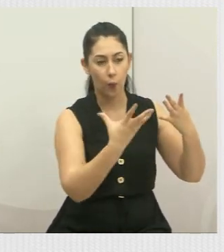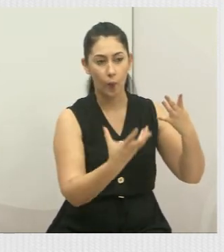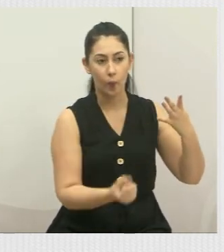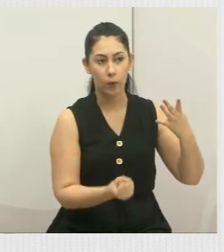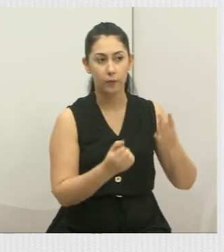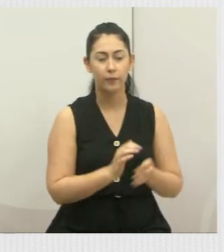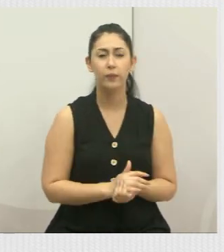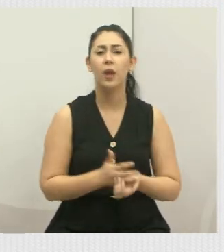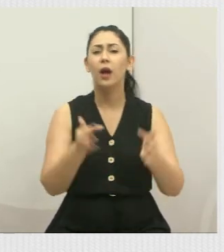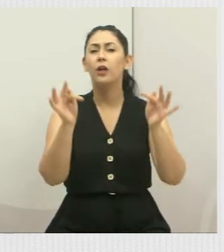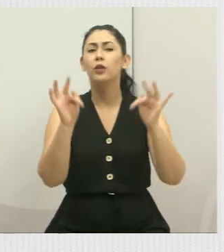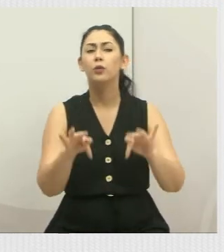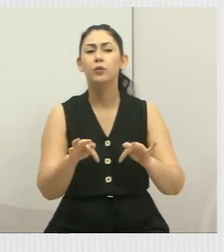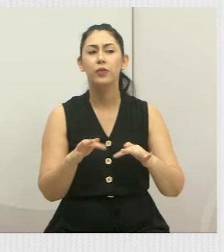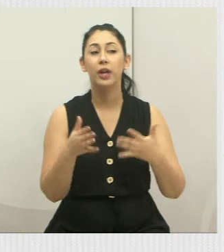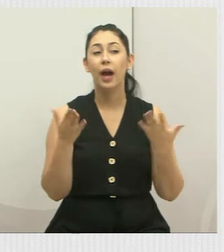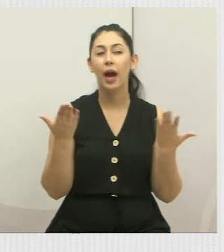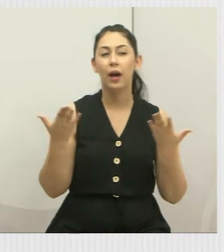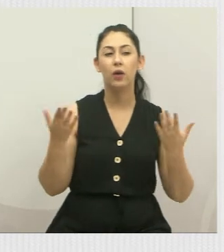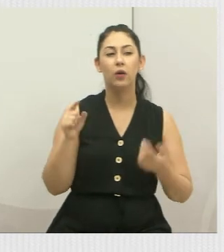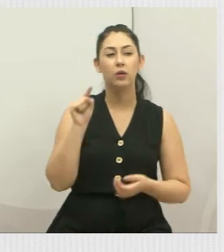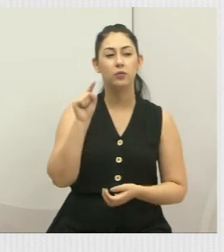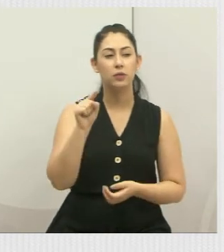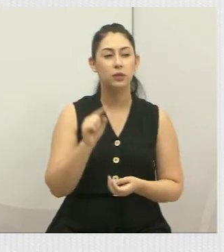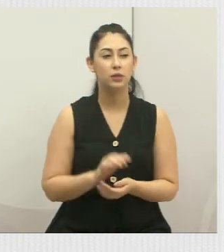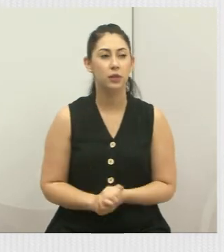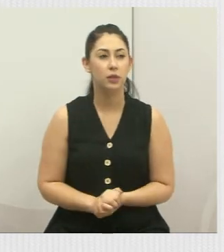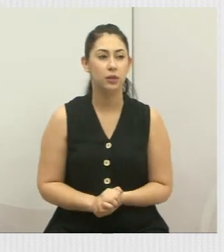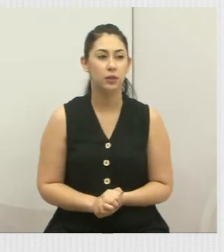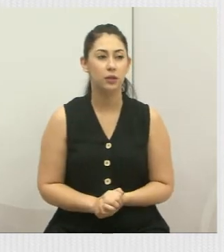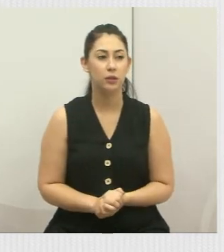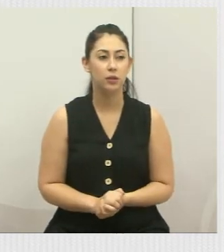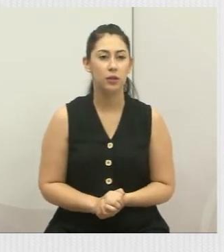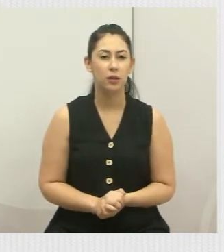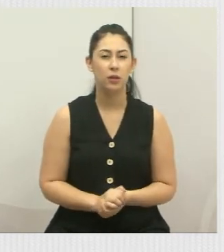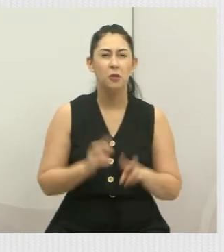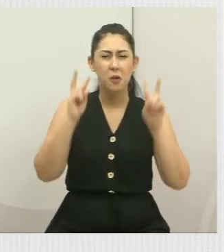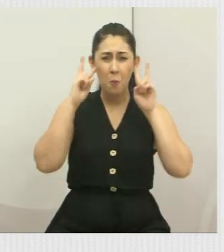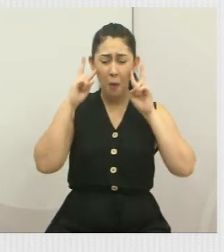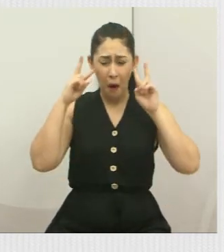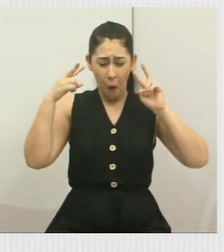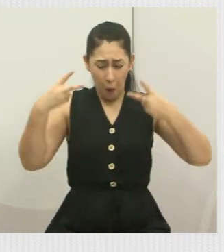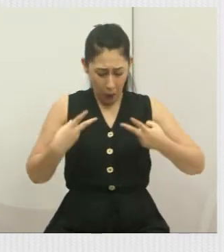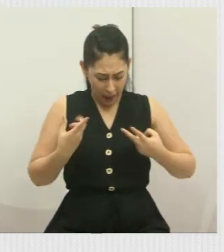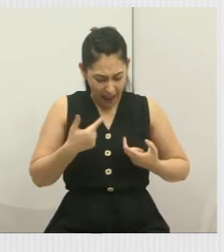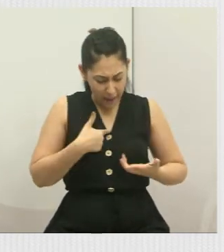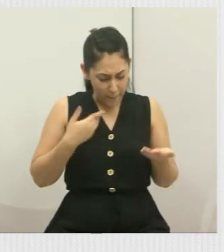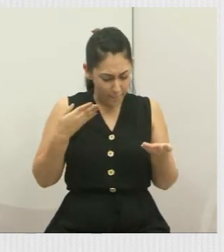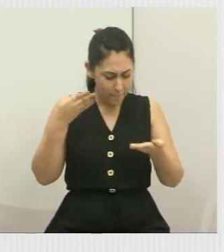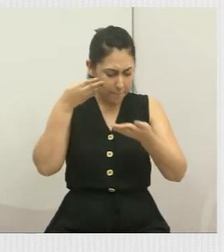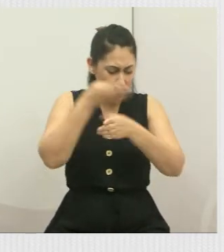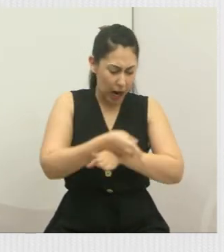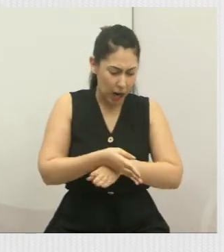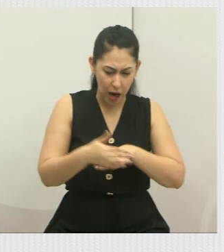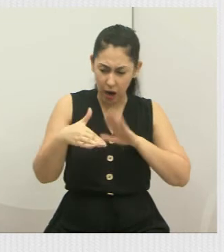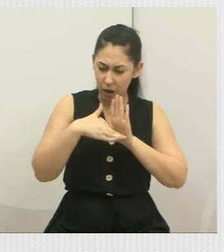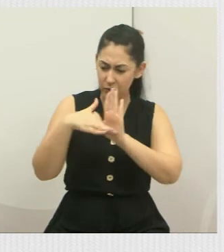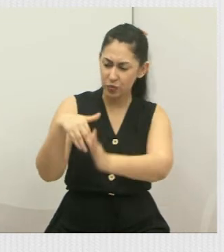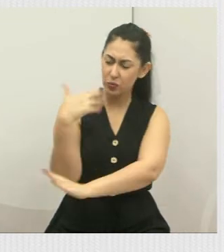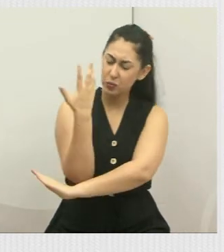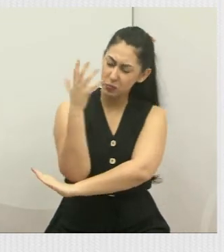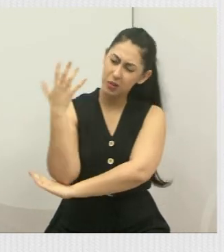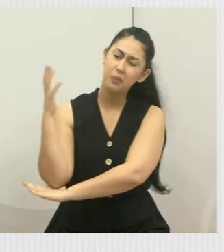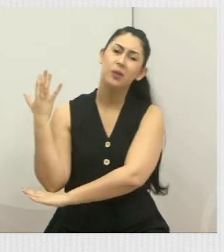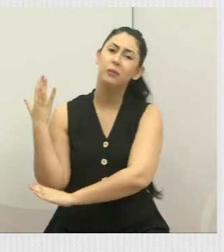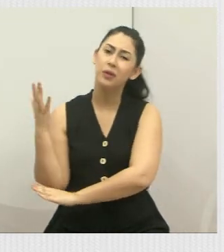pela qual você está se avaliando. Qual é o seu envolvimento com as questões ambientais de Jacareí?